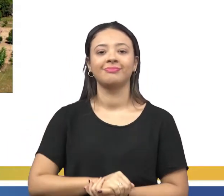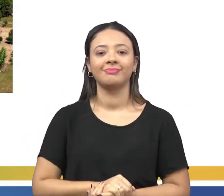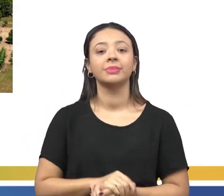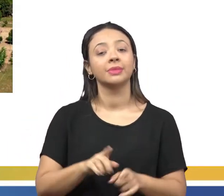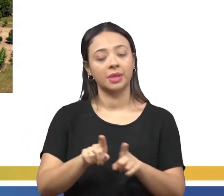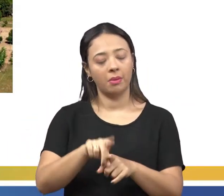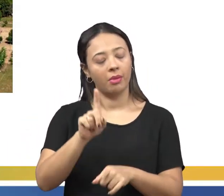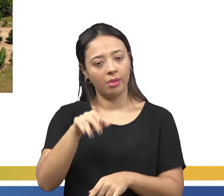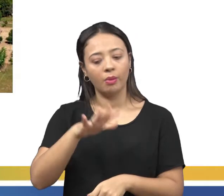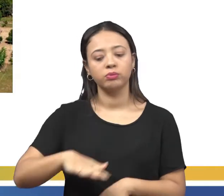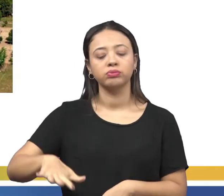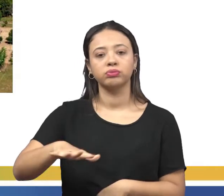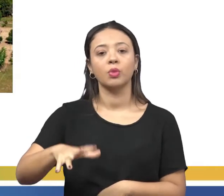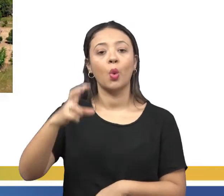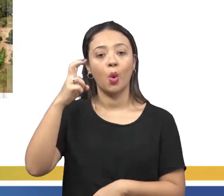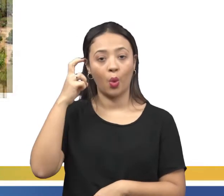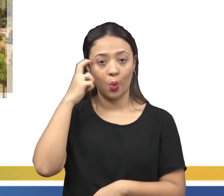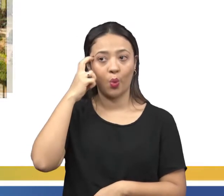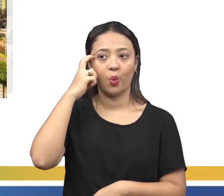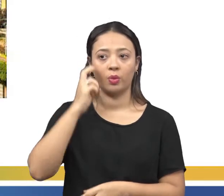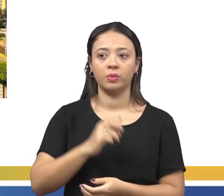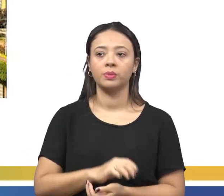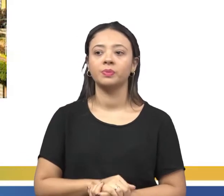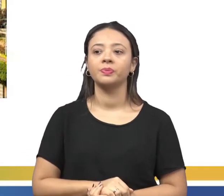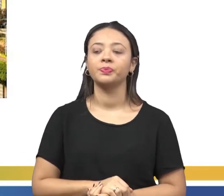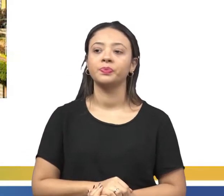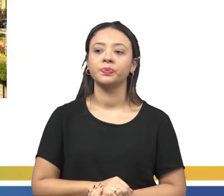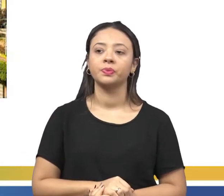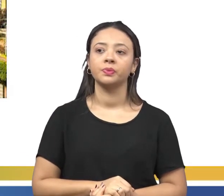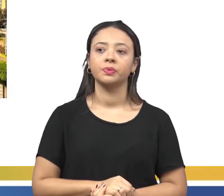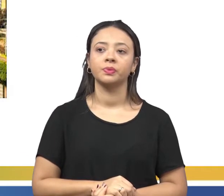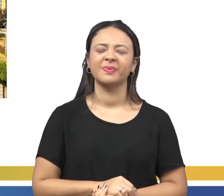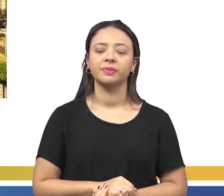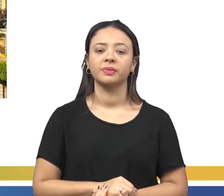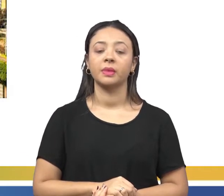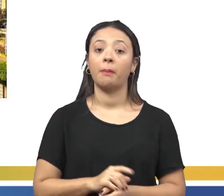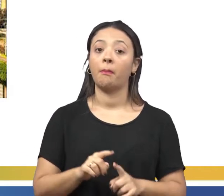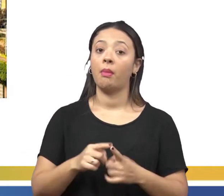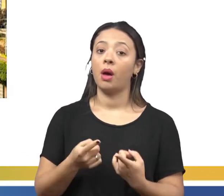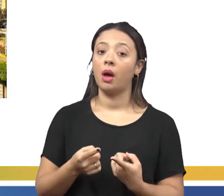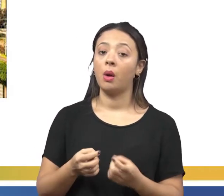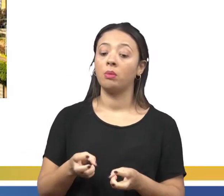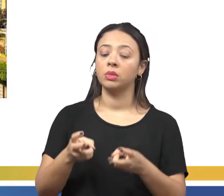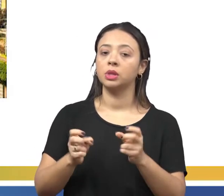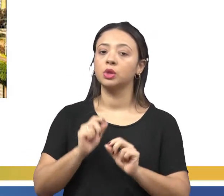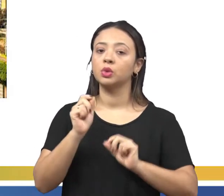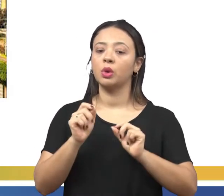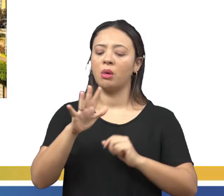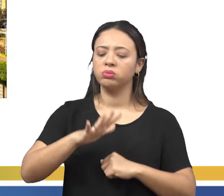paisagem cultural. Então, são exemplos de paisagens culturais. Agora, quando a gente fala de paisagem